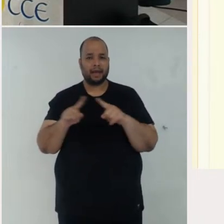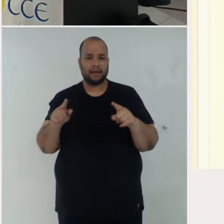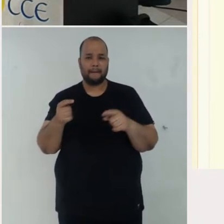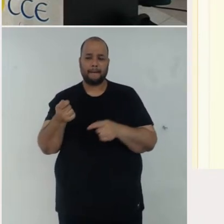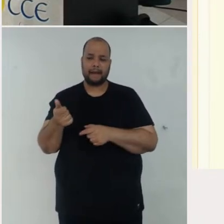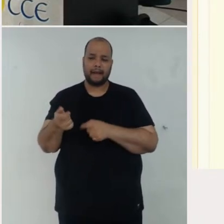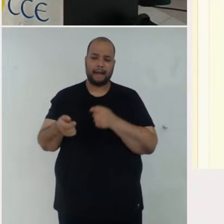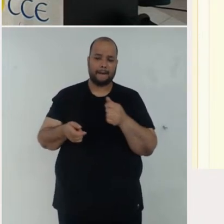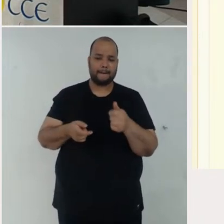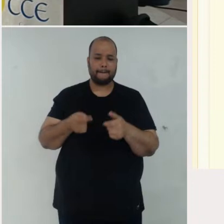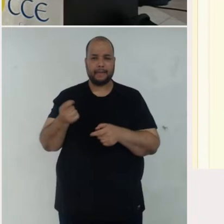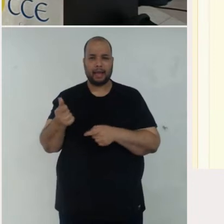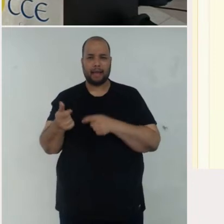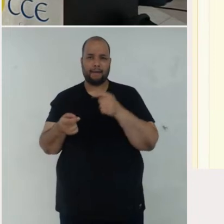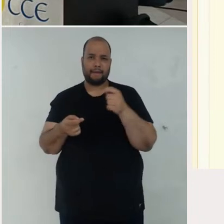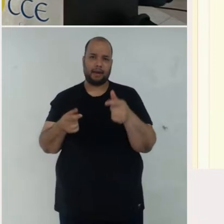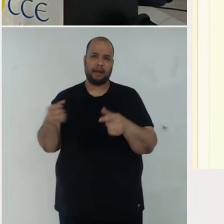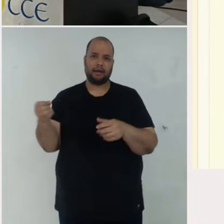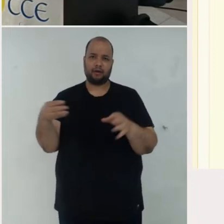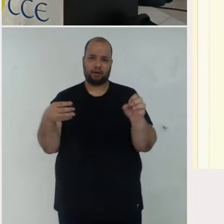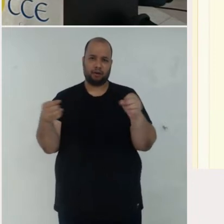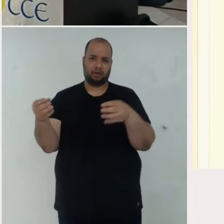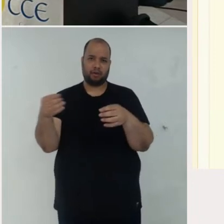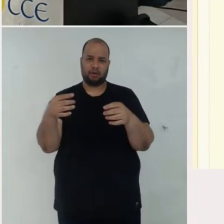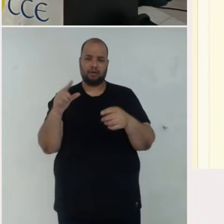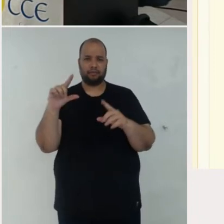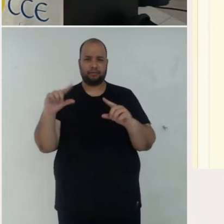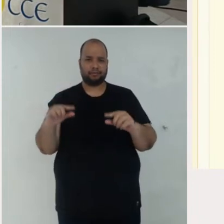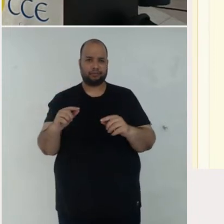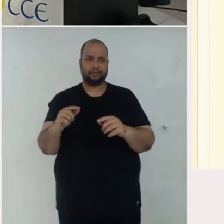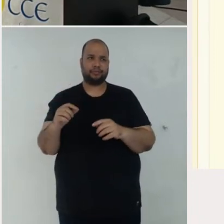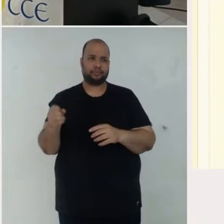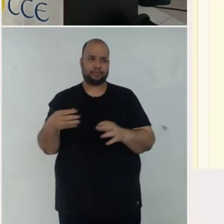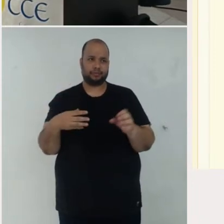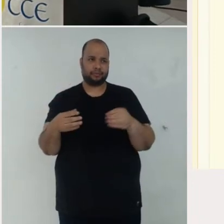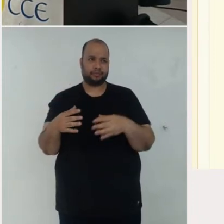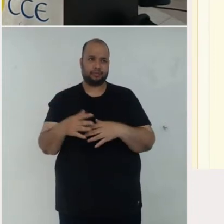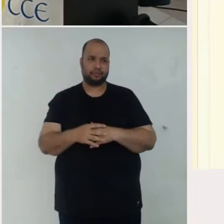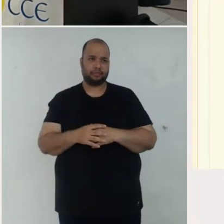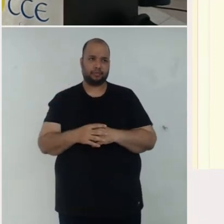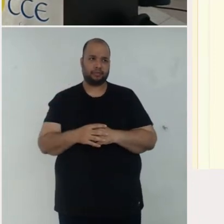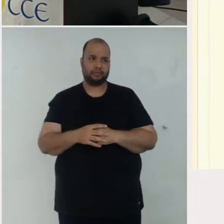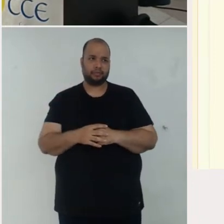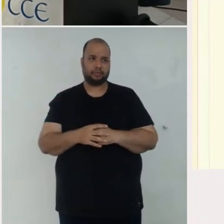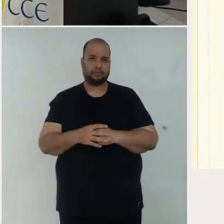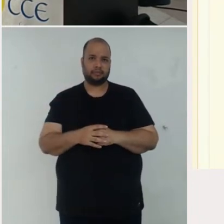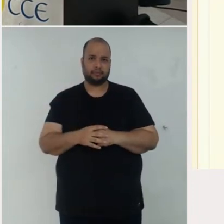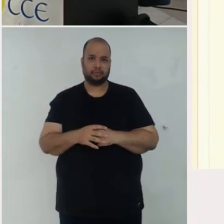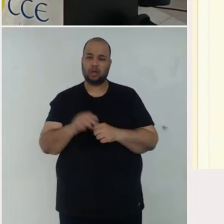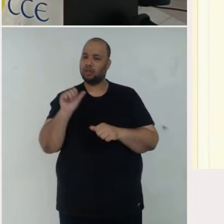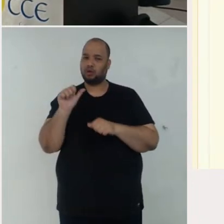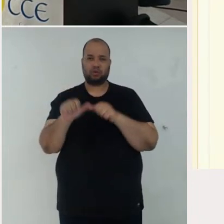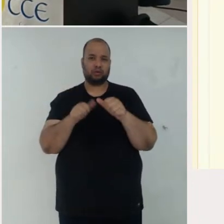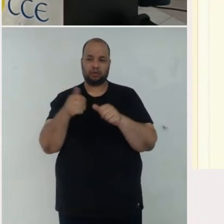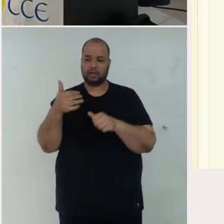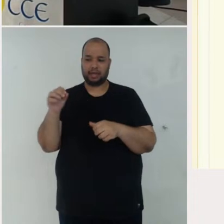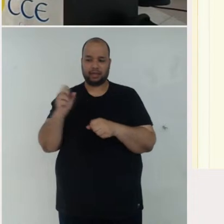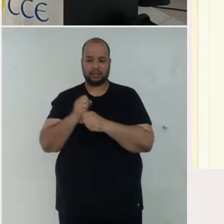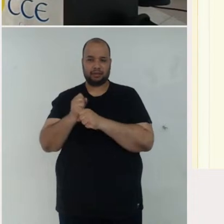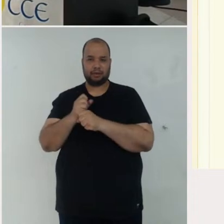bissexta, assim, bem pequena. Então, realmente, não mudou praticamente nos últimos 10 anos,